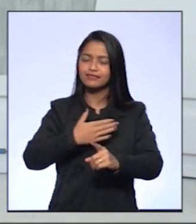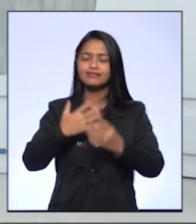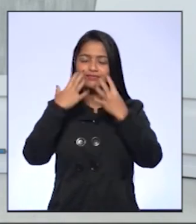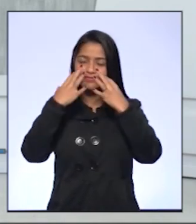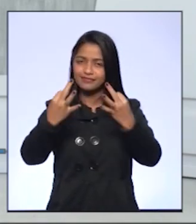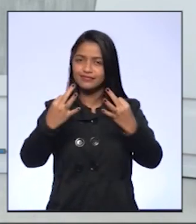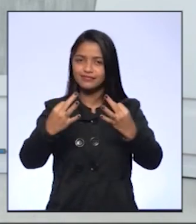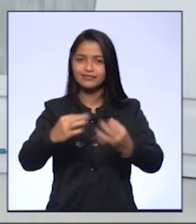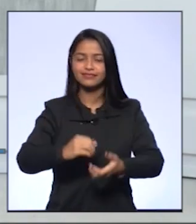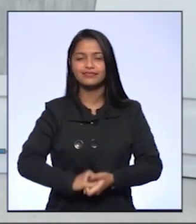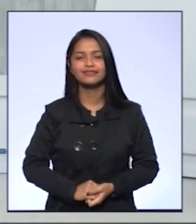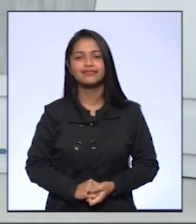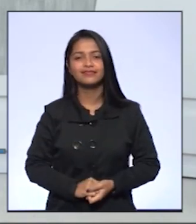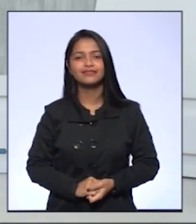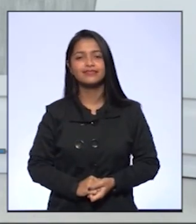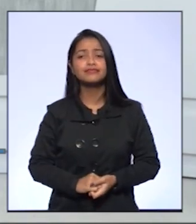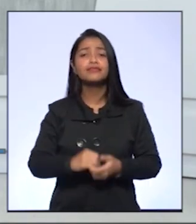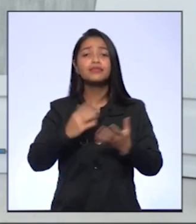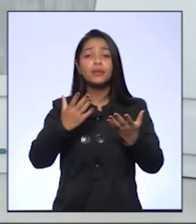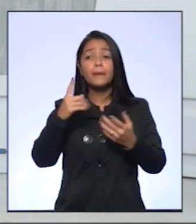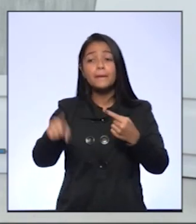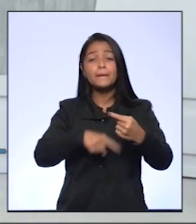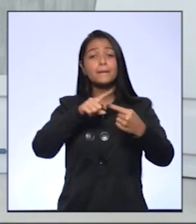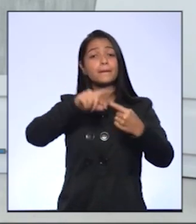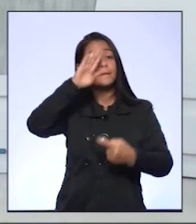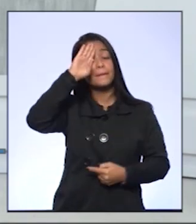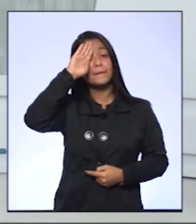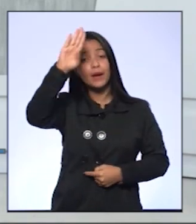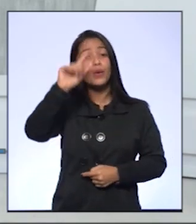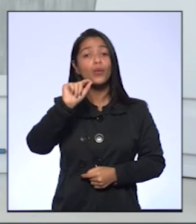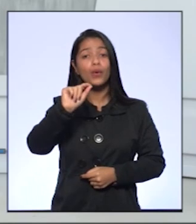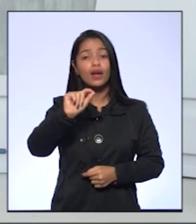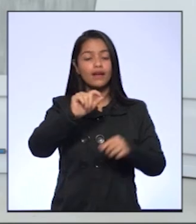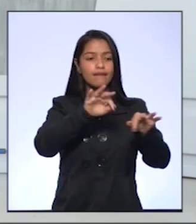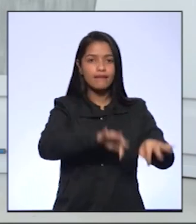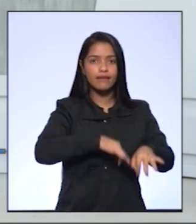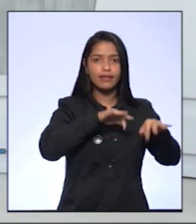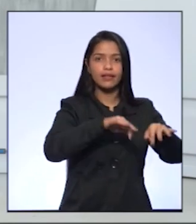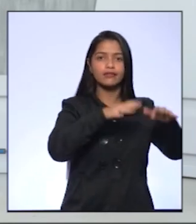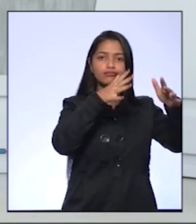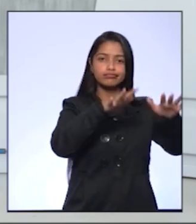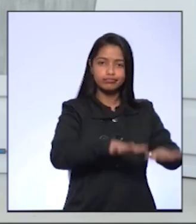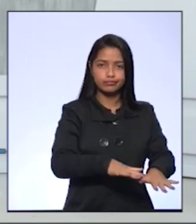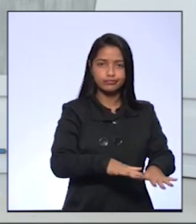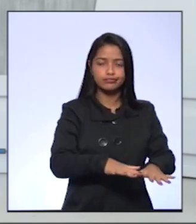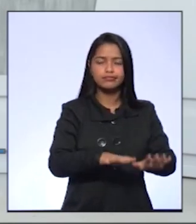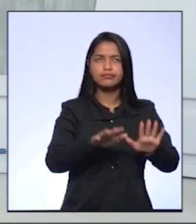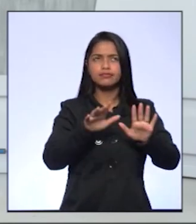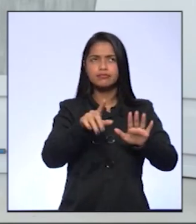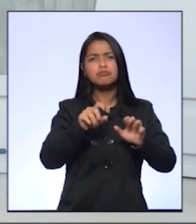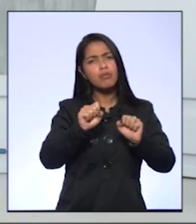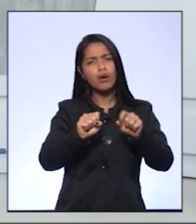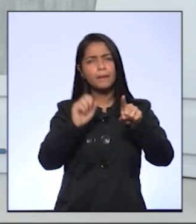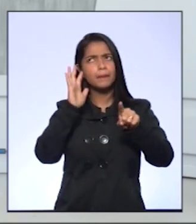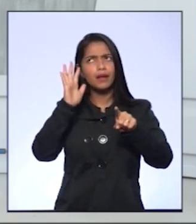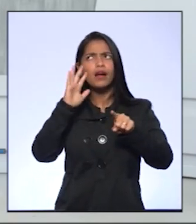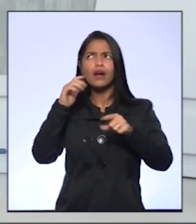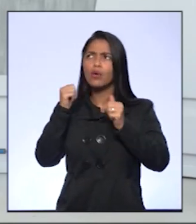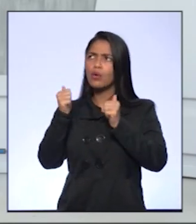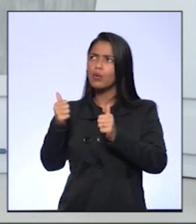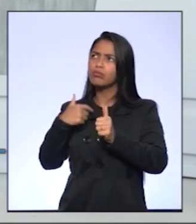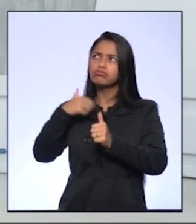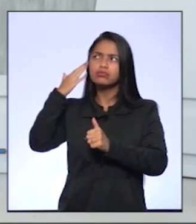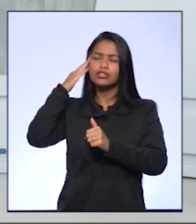Saca só. Falha no objetivo principal e crise do feudalismo. Mas aí você vai falar, Gui, tá, entendi.